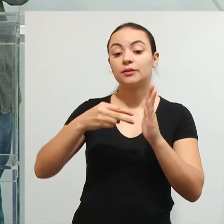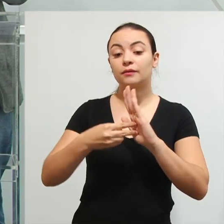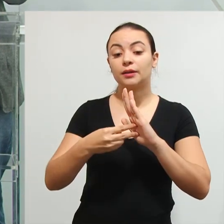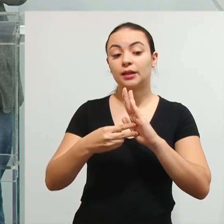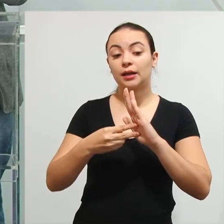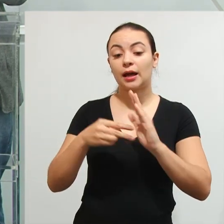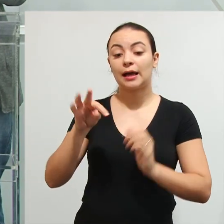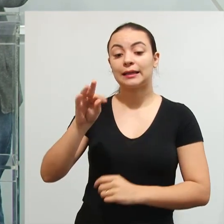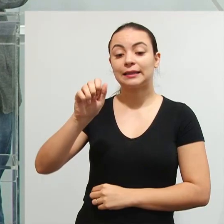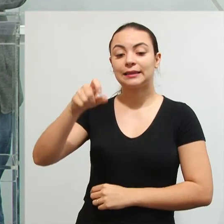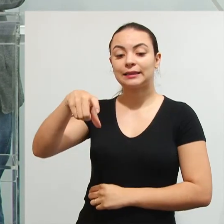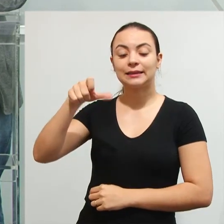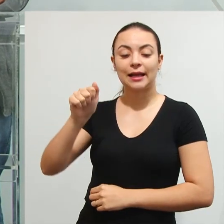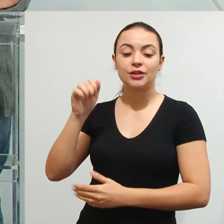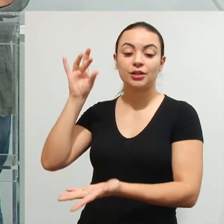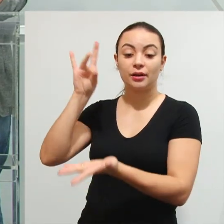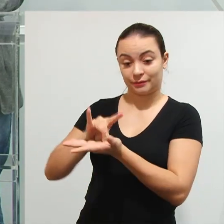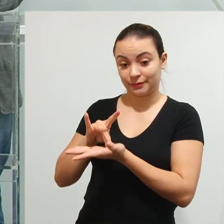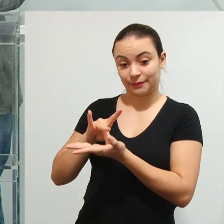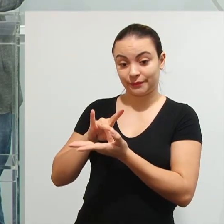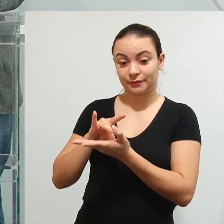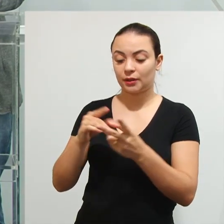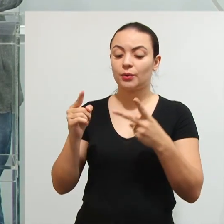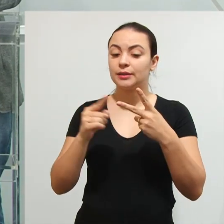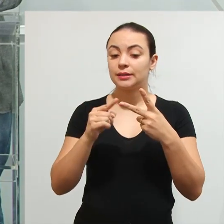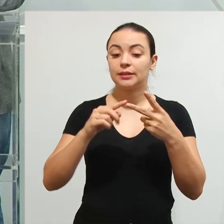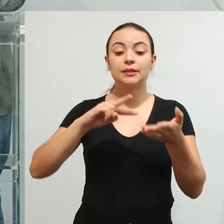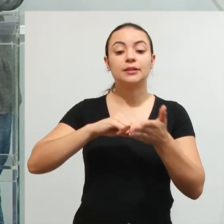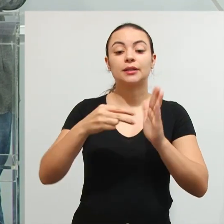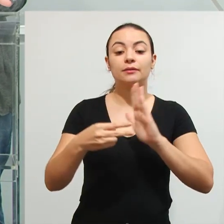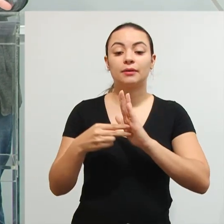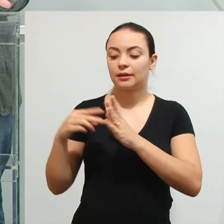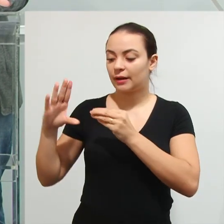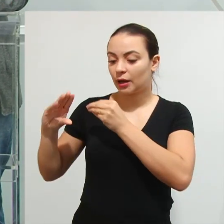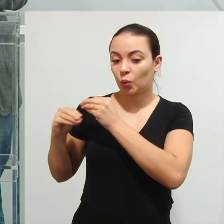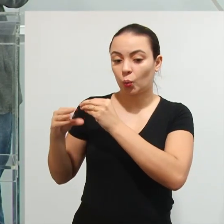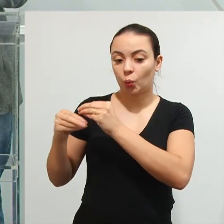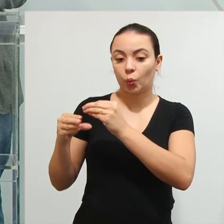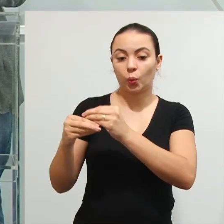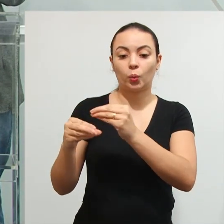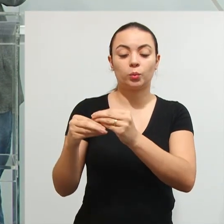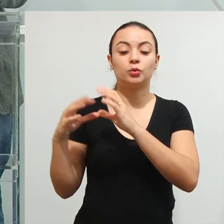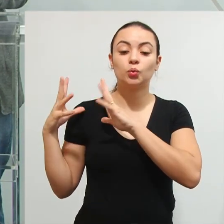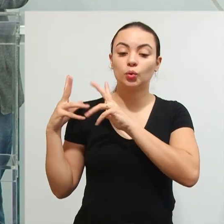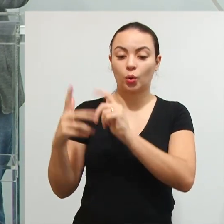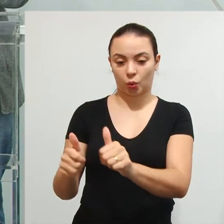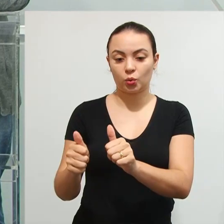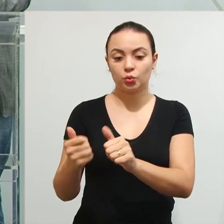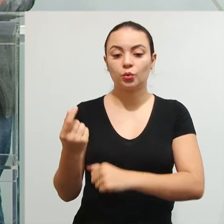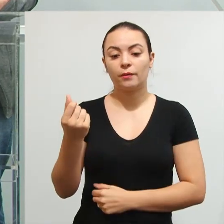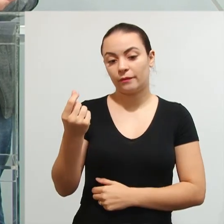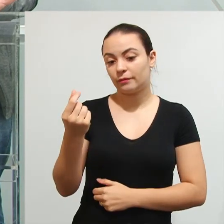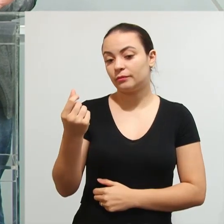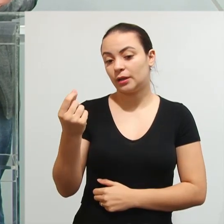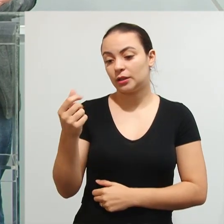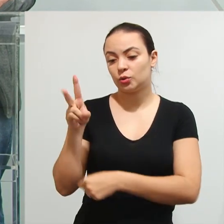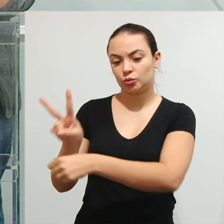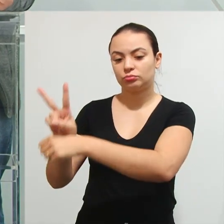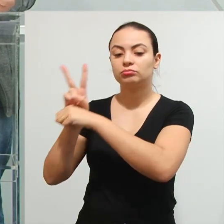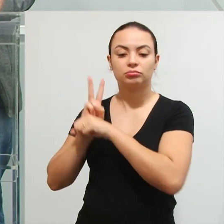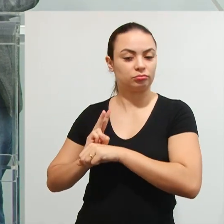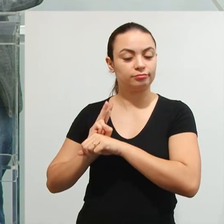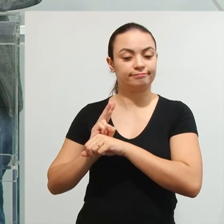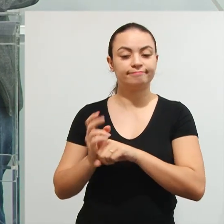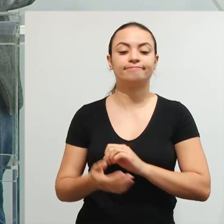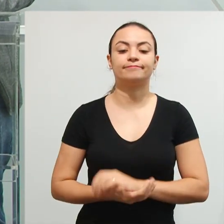é aquela que acumula todos os custos do empréstimo não só os juros Então pense que hoje pela legislação